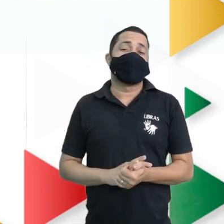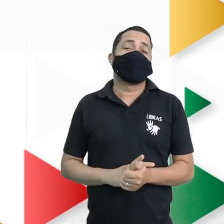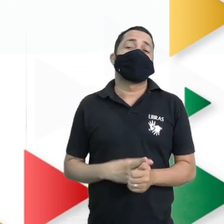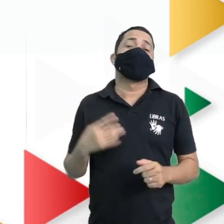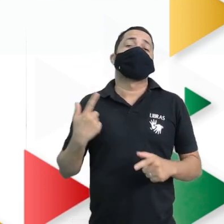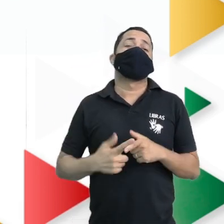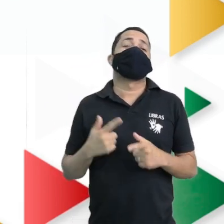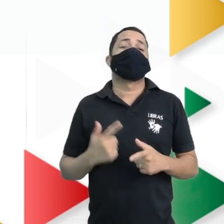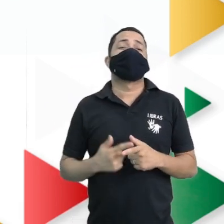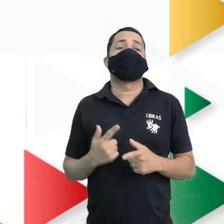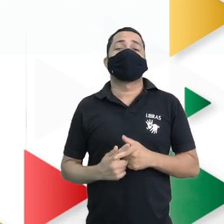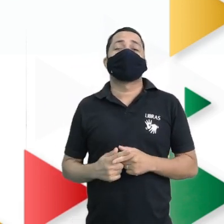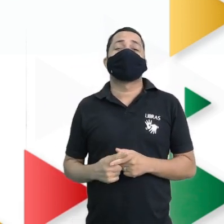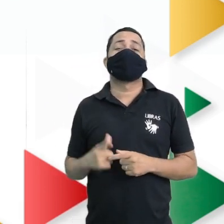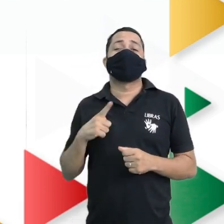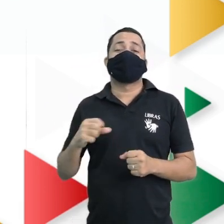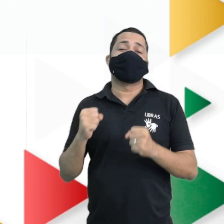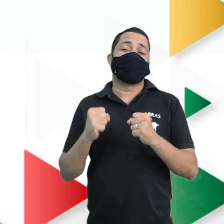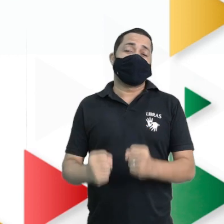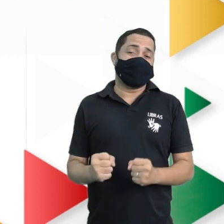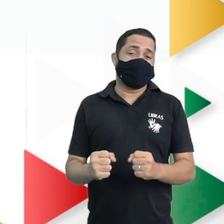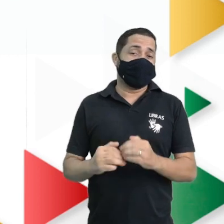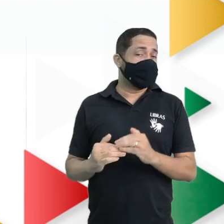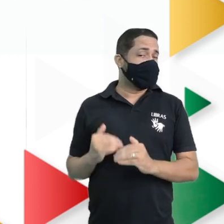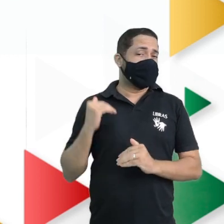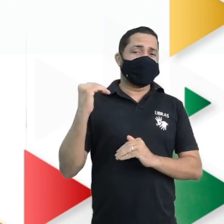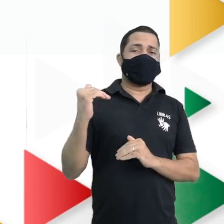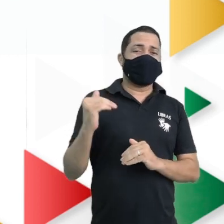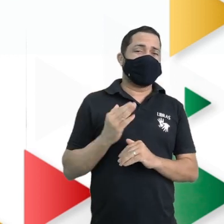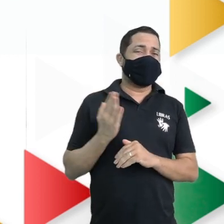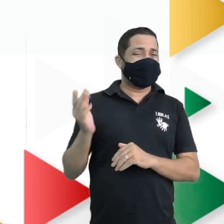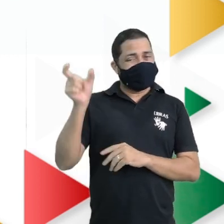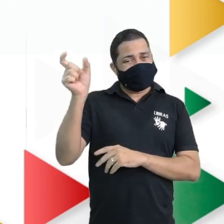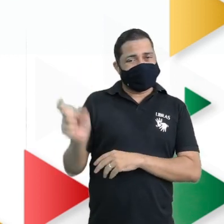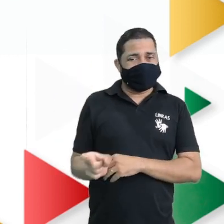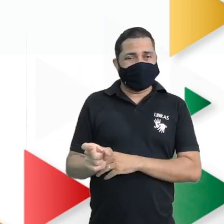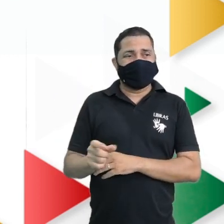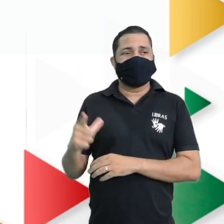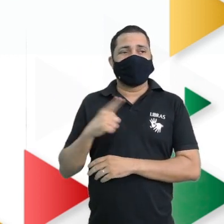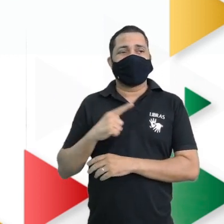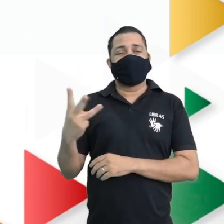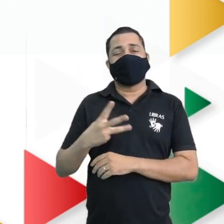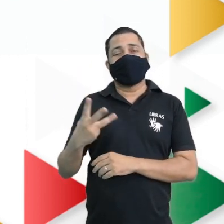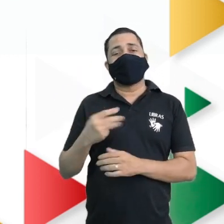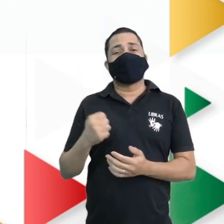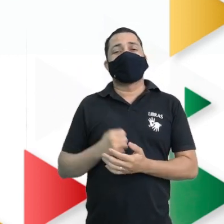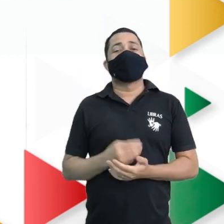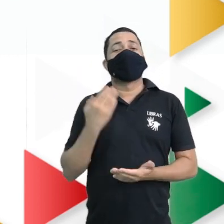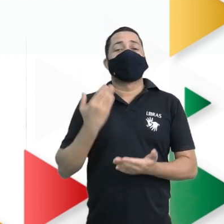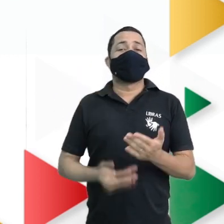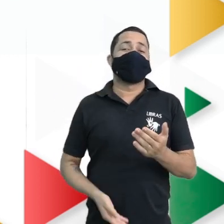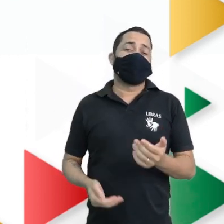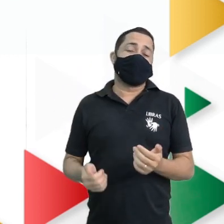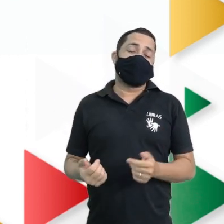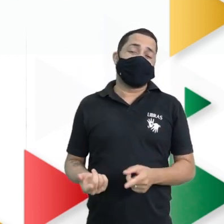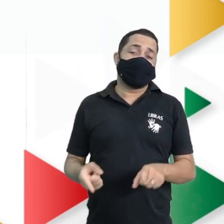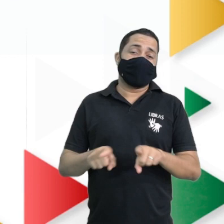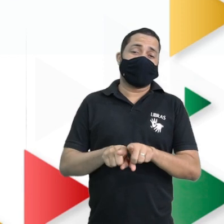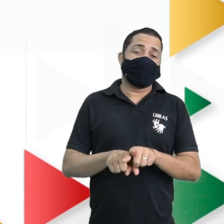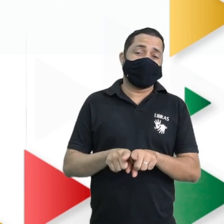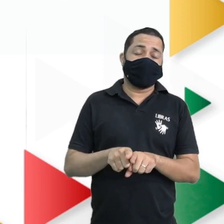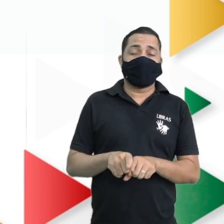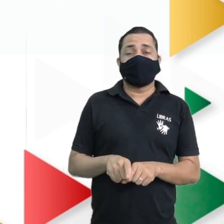quê? Porque dava pleno poderes a ele. Aí ele vai ter aqui, ó, no terceiro tópico, perda de apoio político. Então ele não está muito